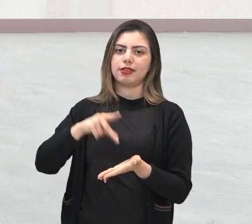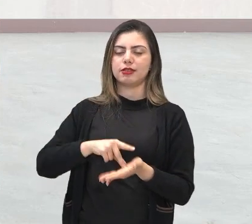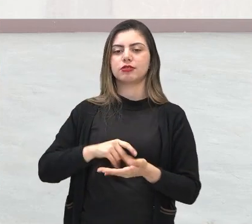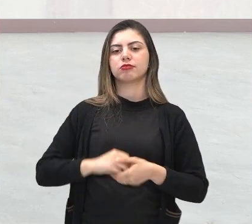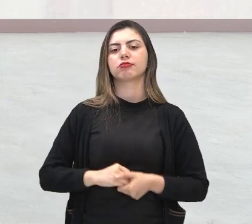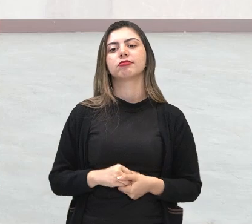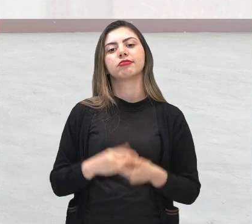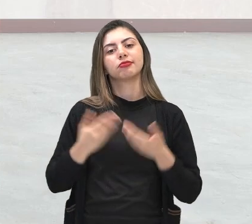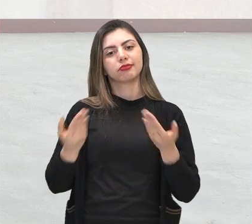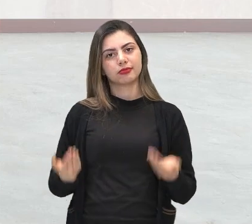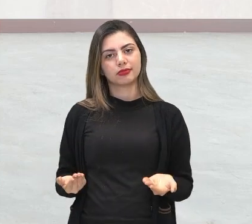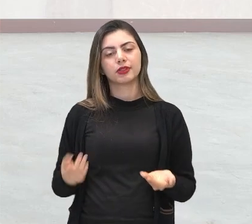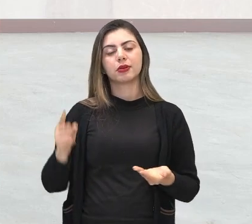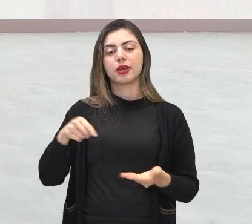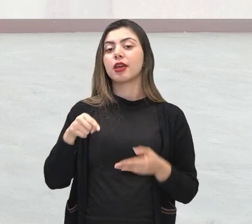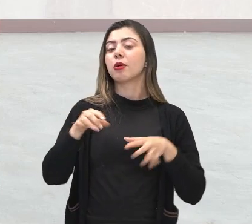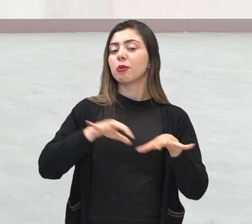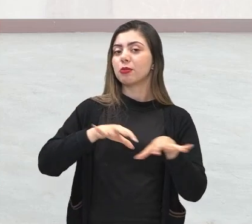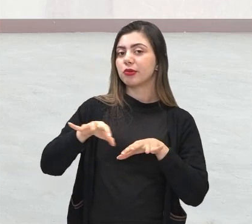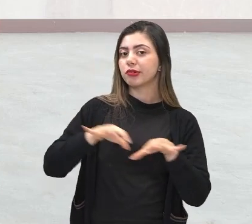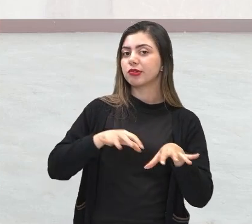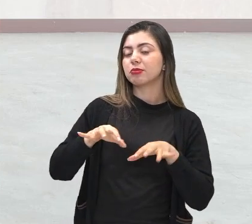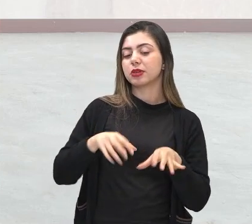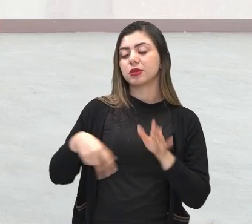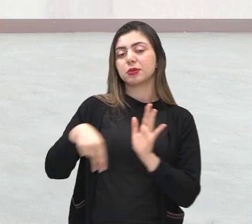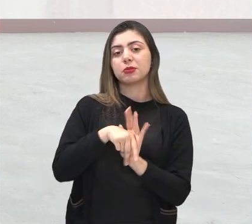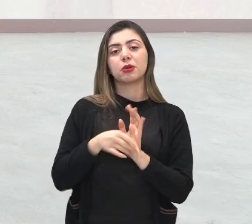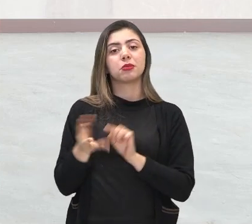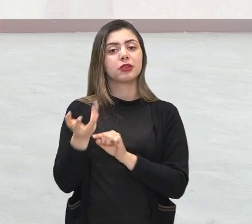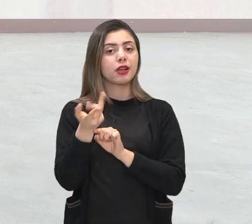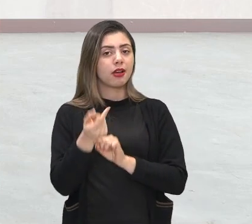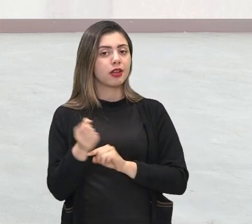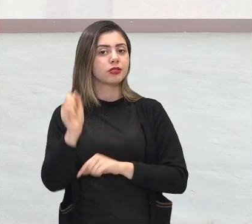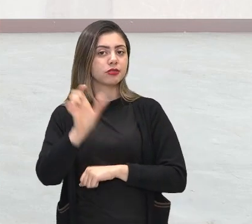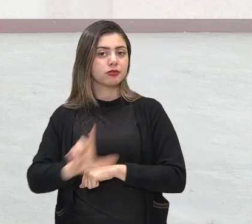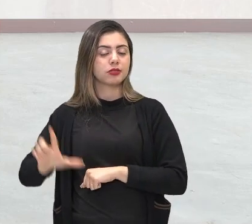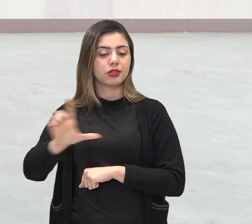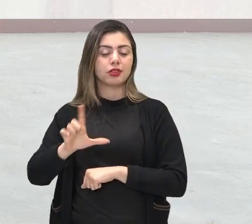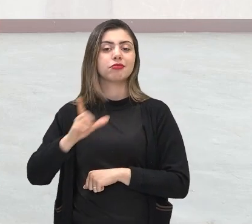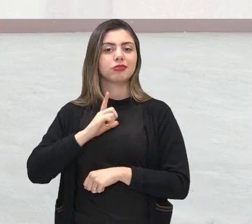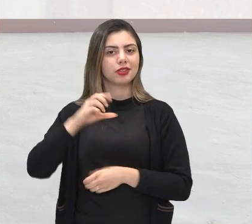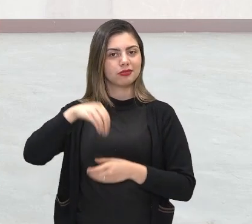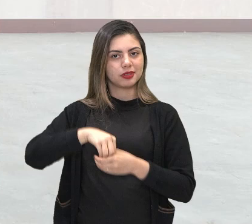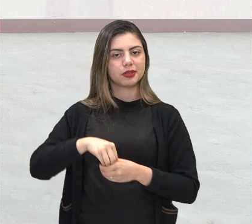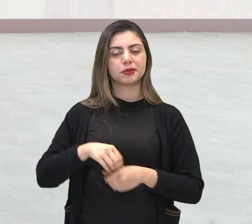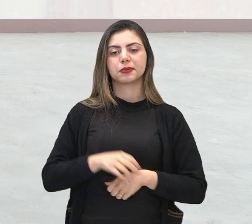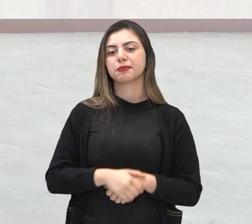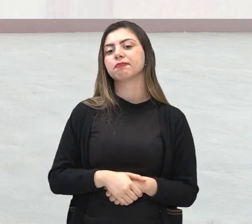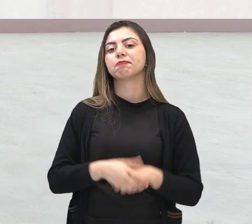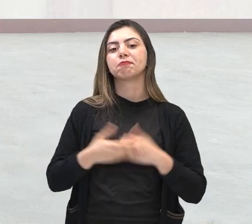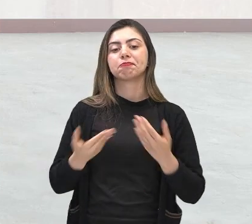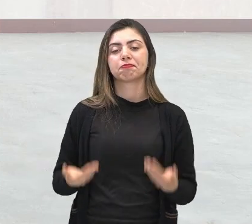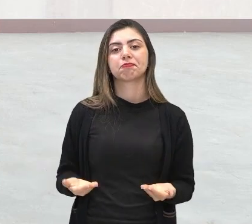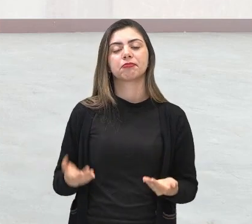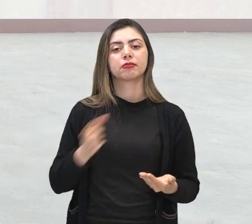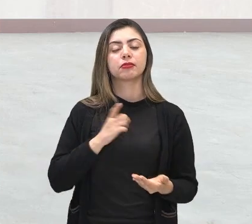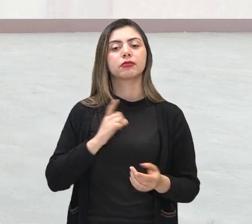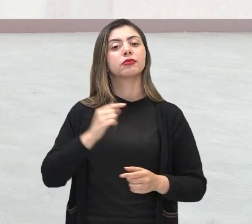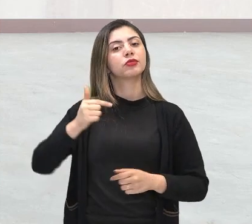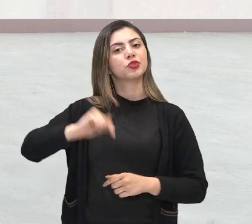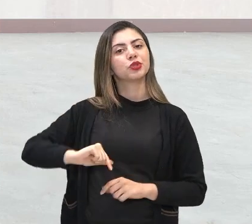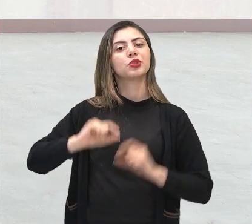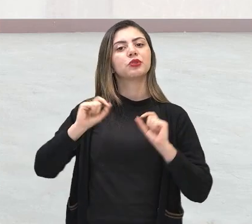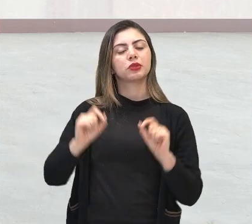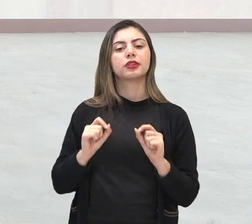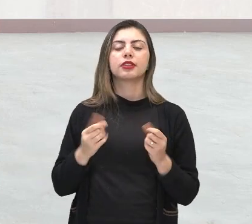aqui a gente tá falando desse movimento que ele foi movimento artístico e literário também que ele teve ali na literatura que ele vai trazendo já mais uma vez